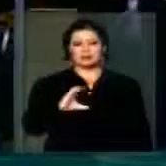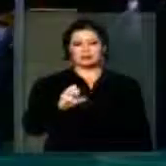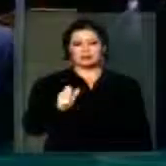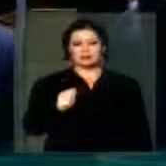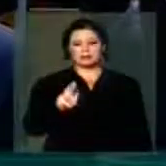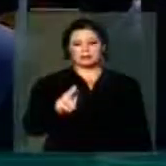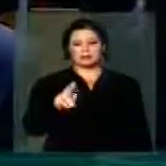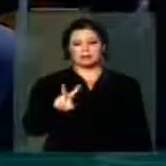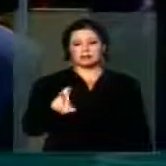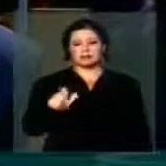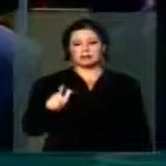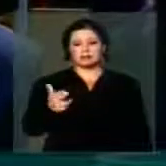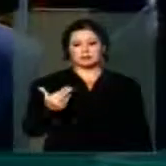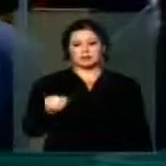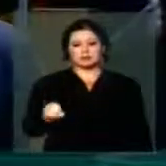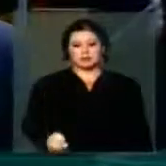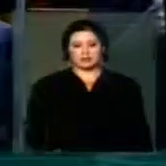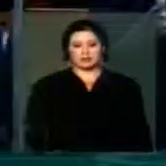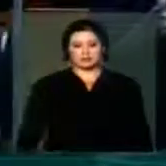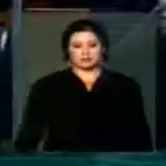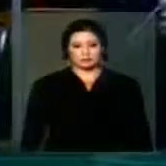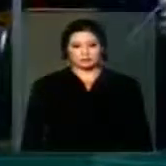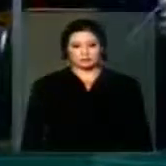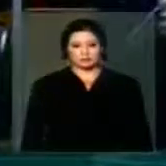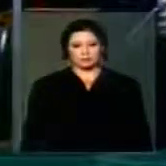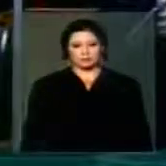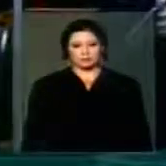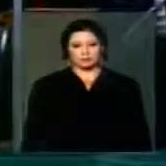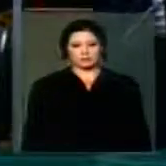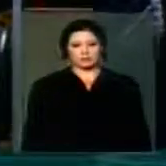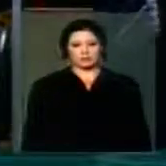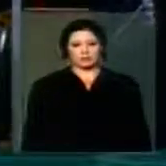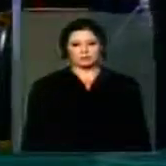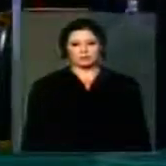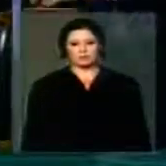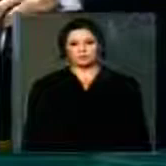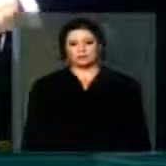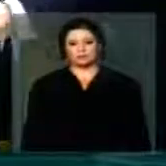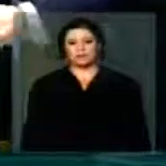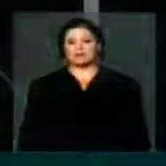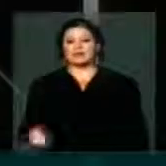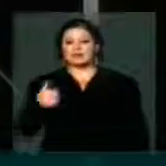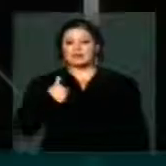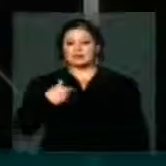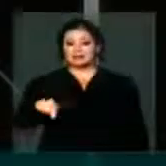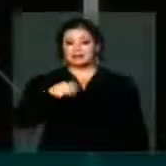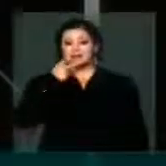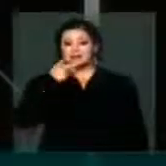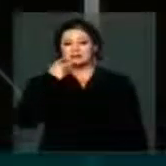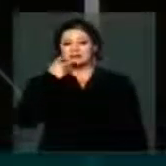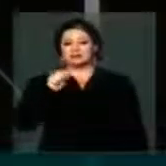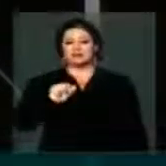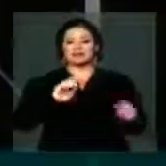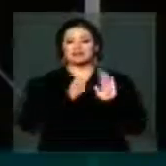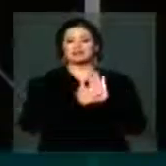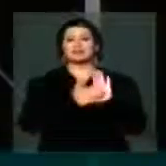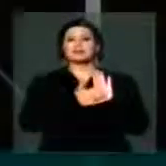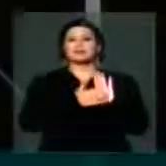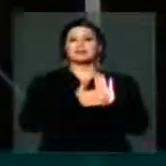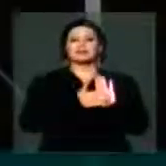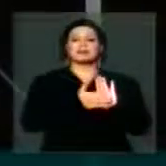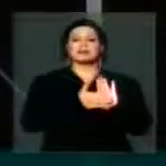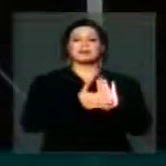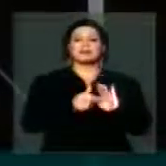tempo regimental de 5 minutos. Senhor presidente, a minha fala hoje é para parabenizar os deputados desta casa,